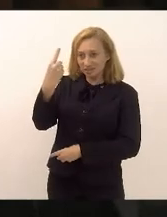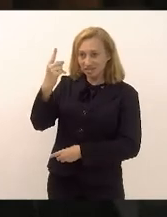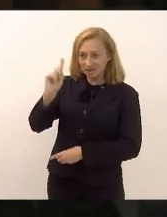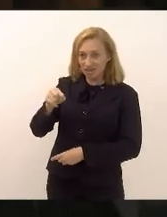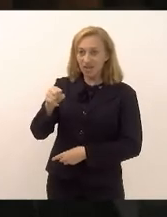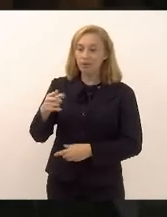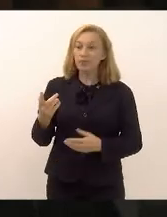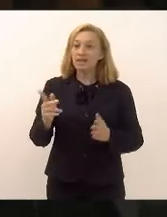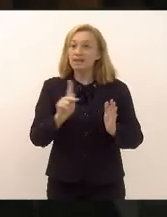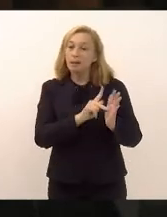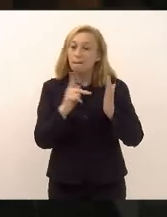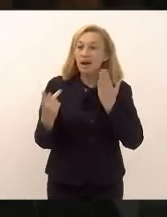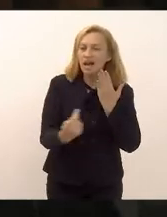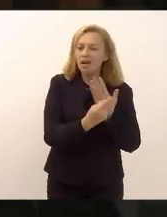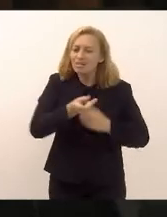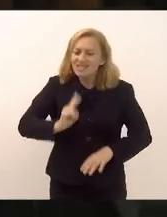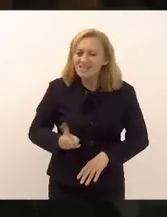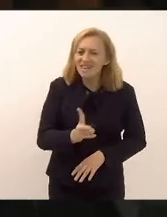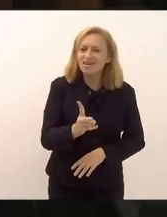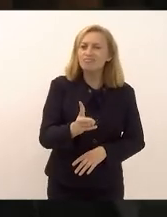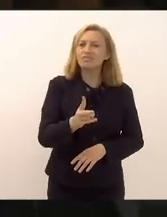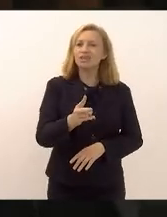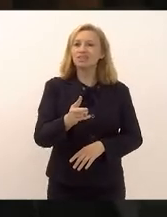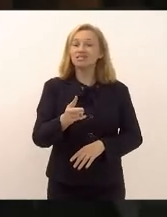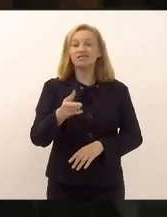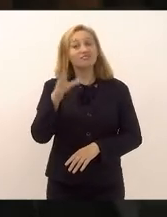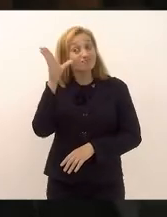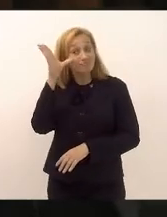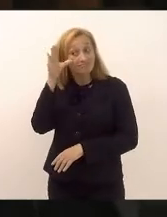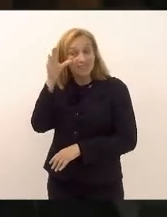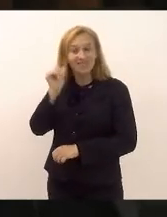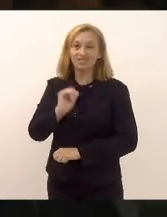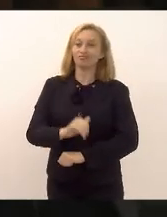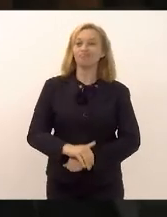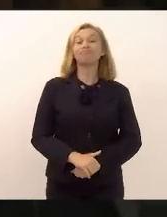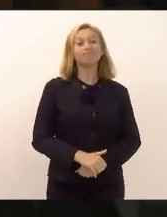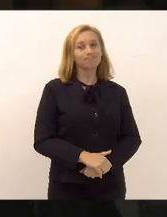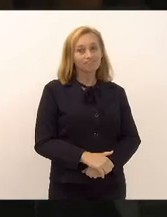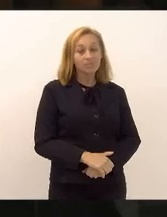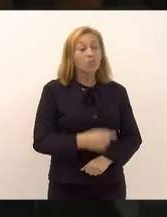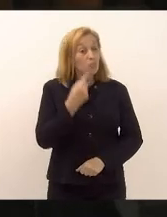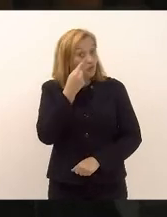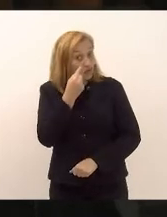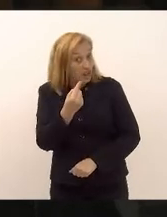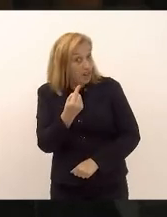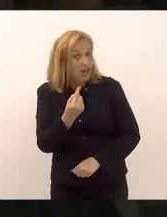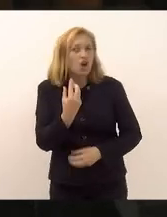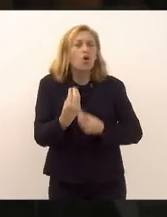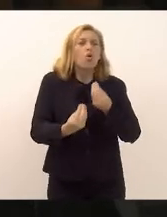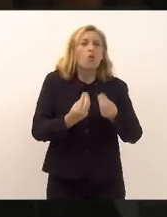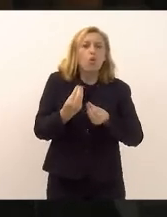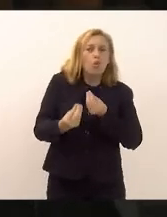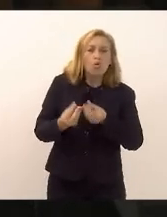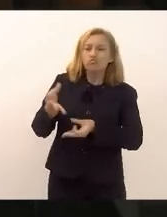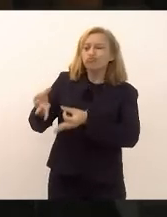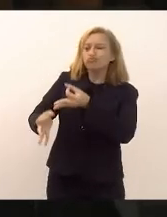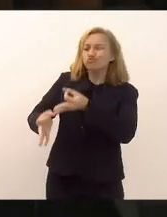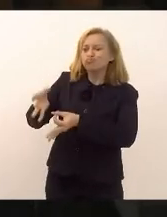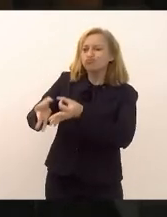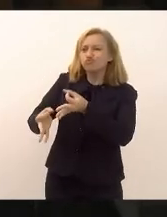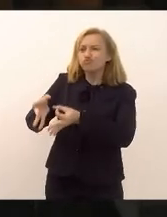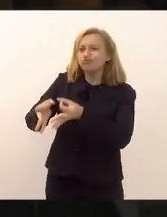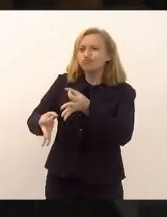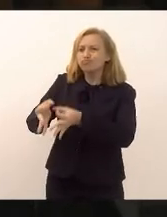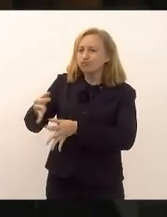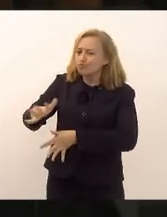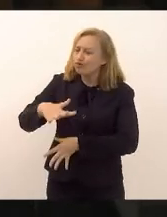Essas parábolas são sempre muito interessantes. Vamos ver como o judiciário vai